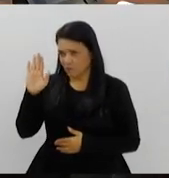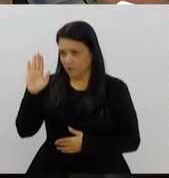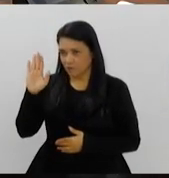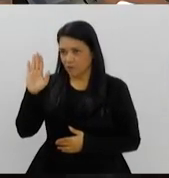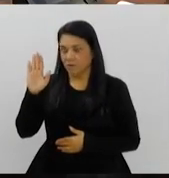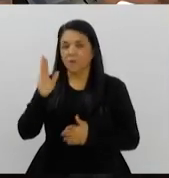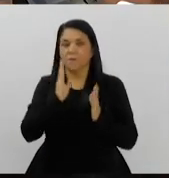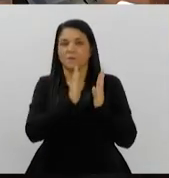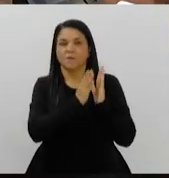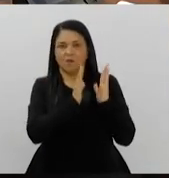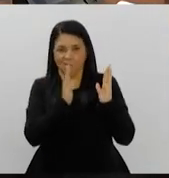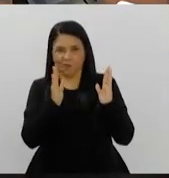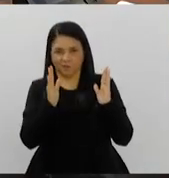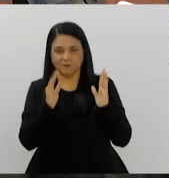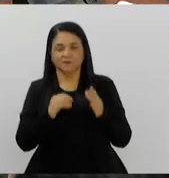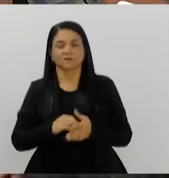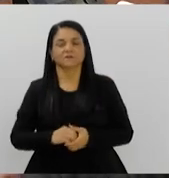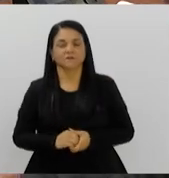pela ordem, presidente.